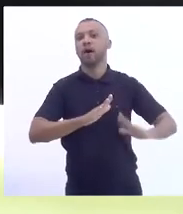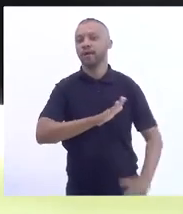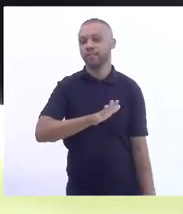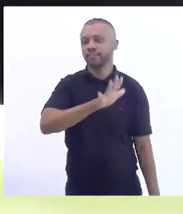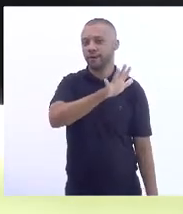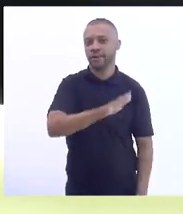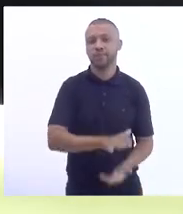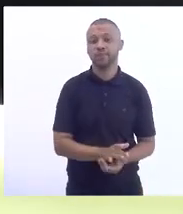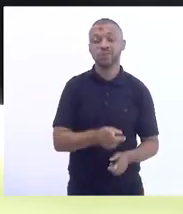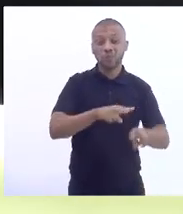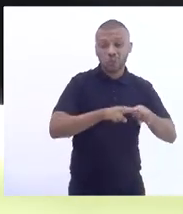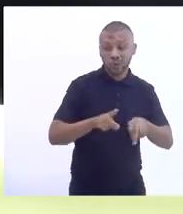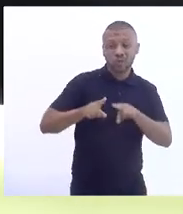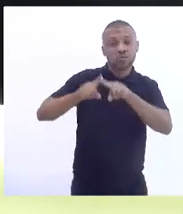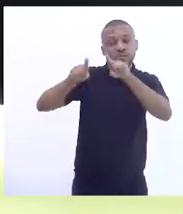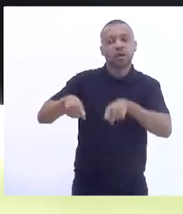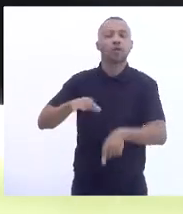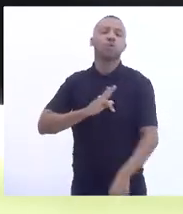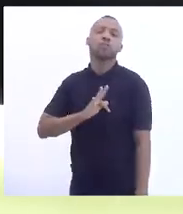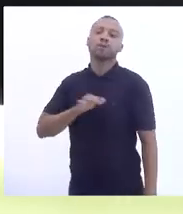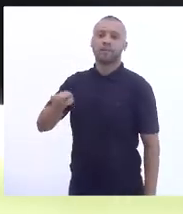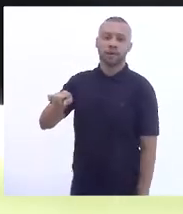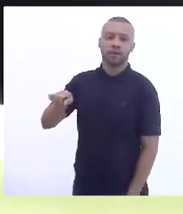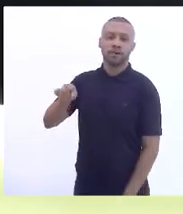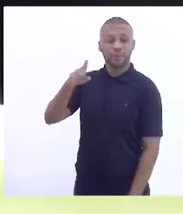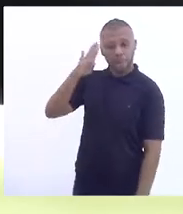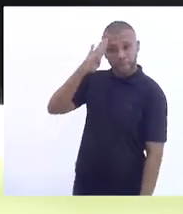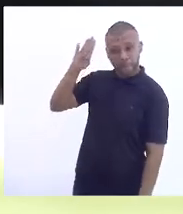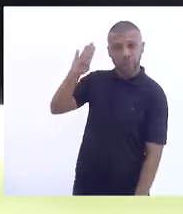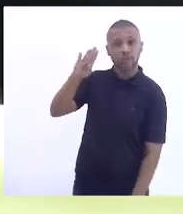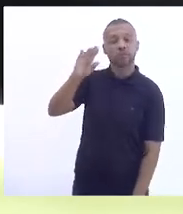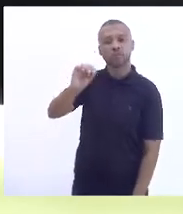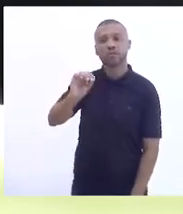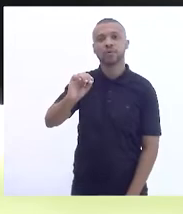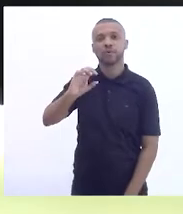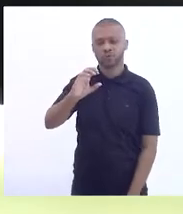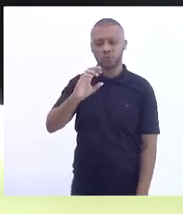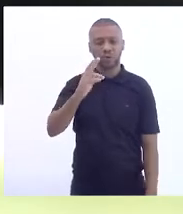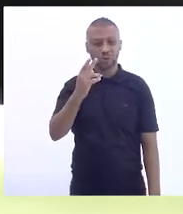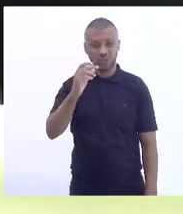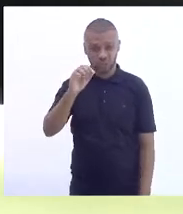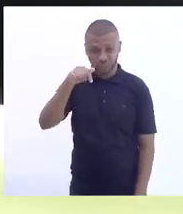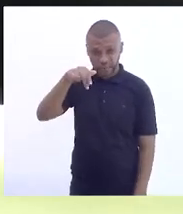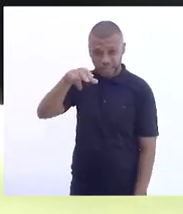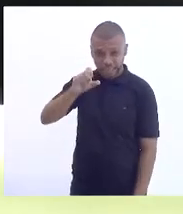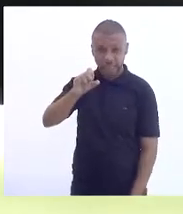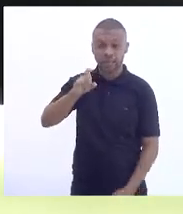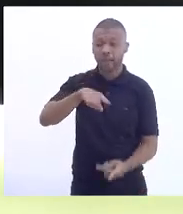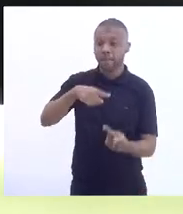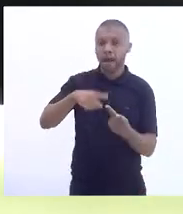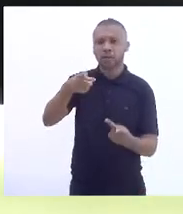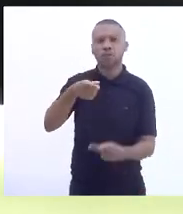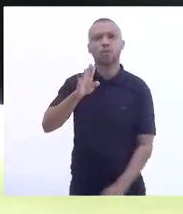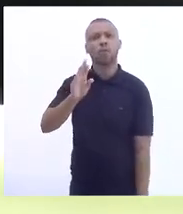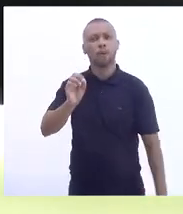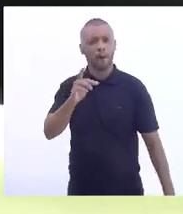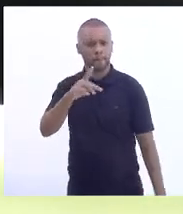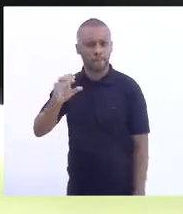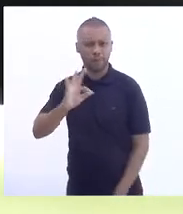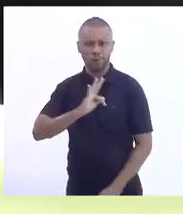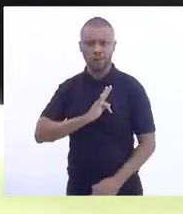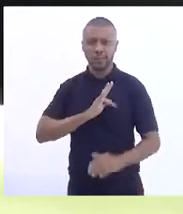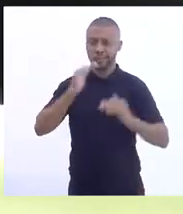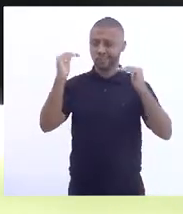parte dos agentes de Segurança Pública principalmente do choque do BOPE que não são forças de